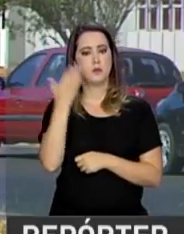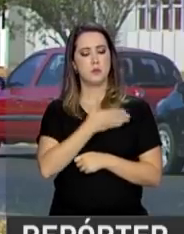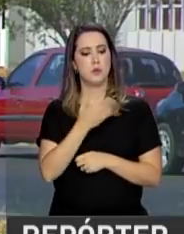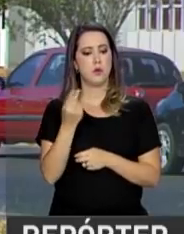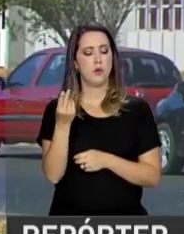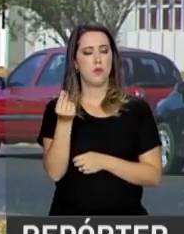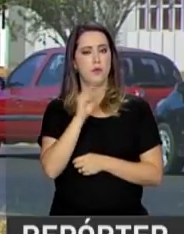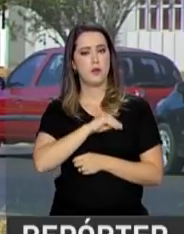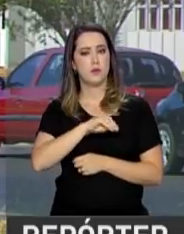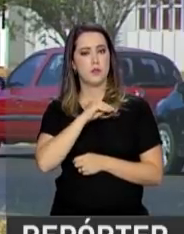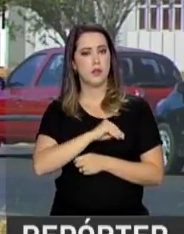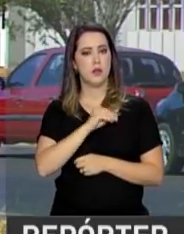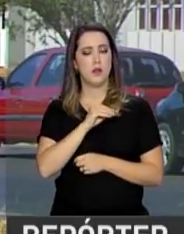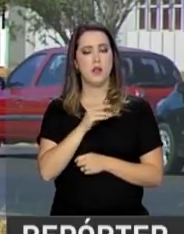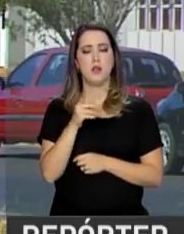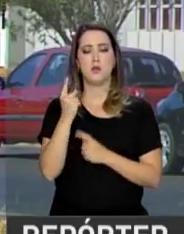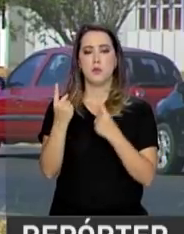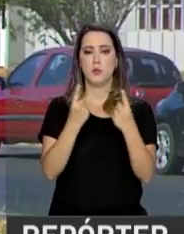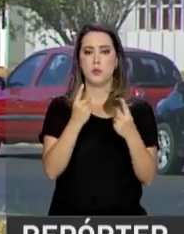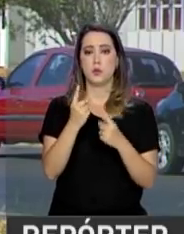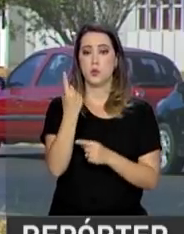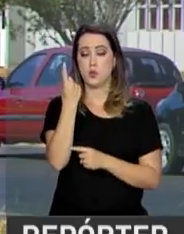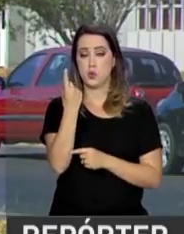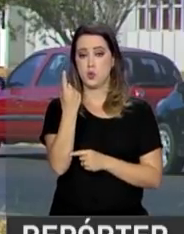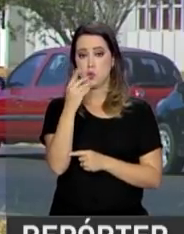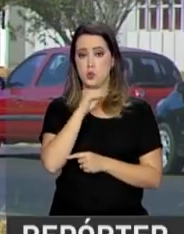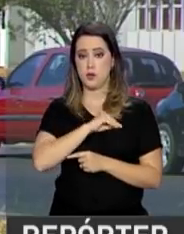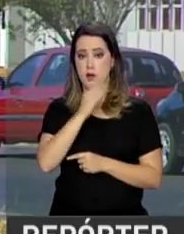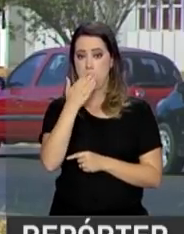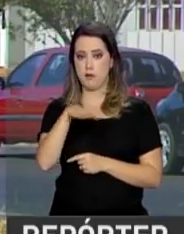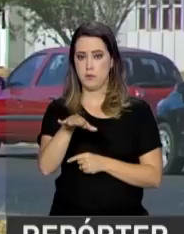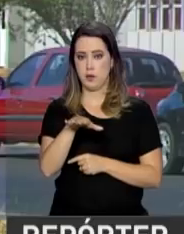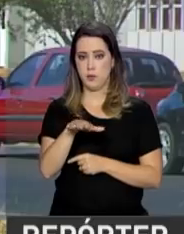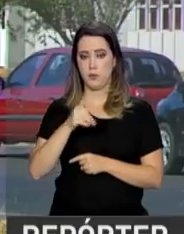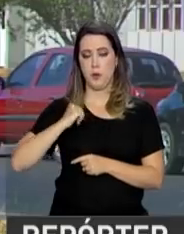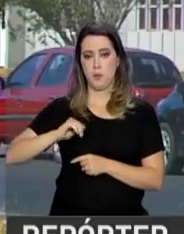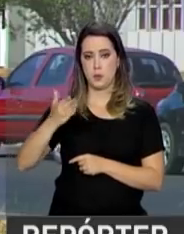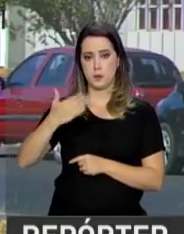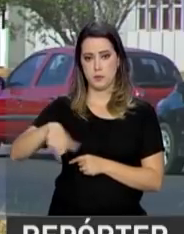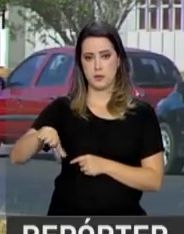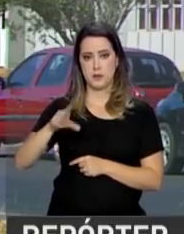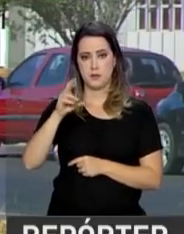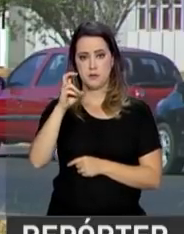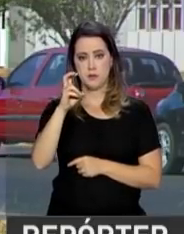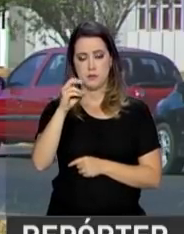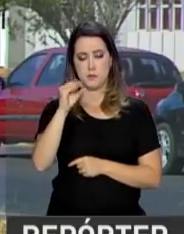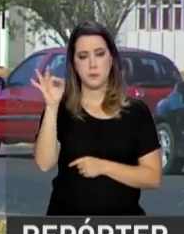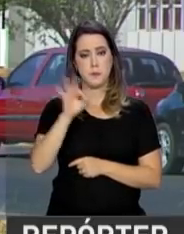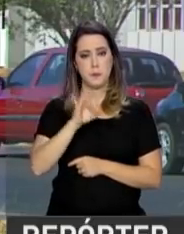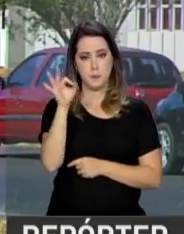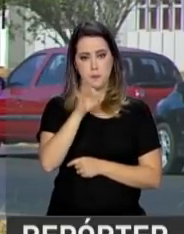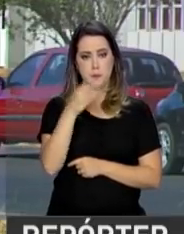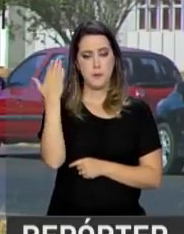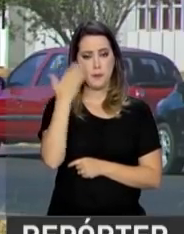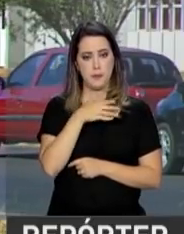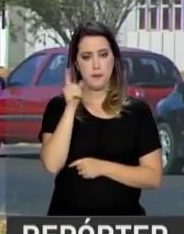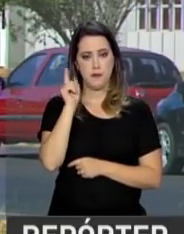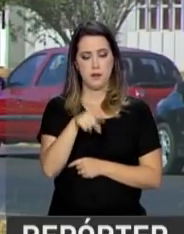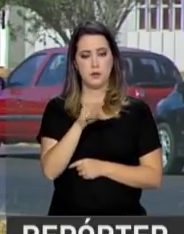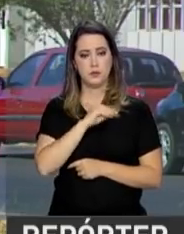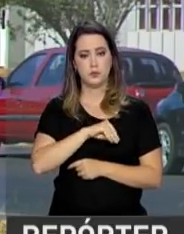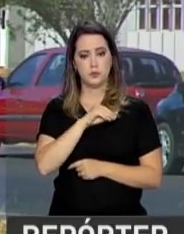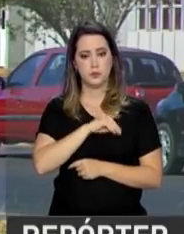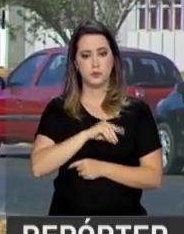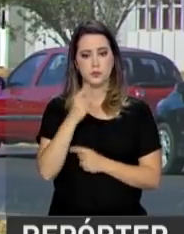por pessoa de até um salário mínimo e meio já para as bolsas parciais de 50% a comprovação da renda